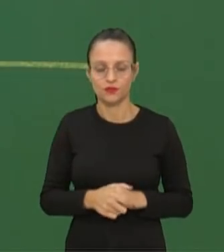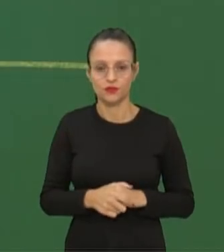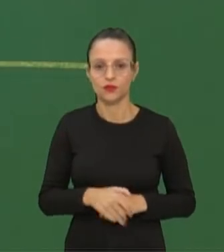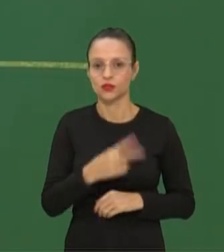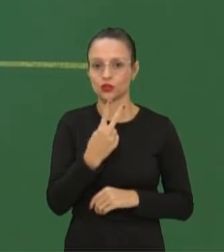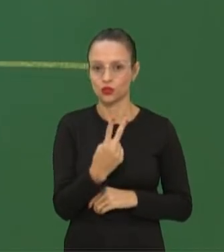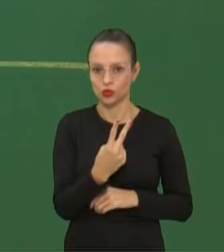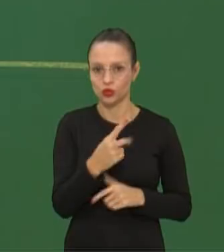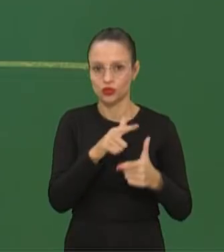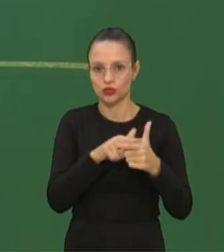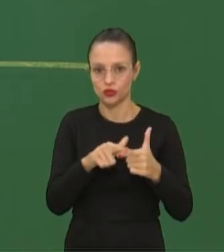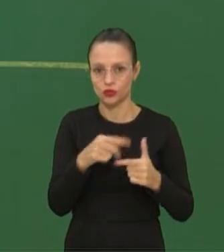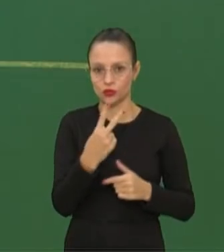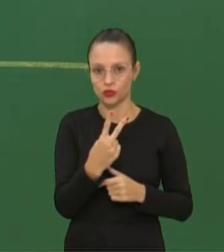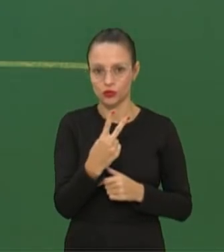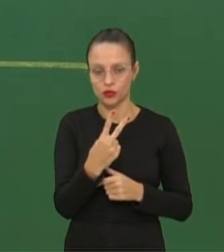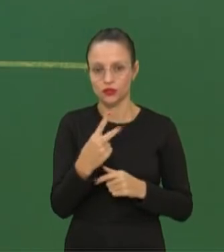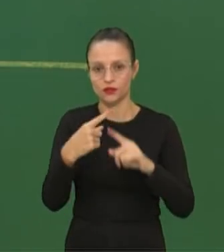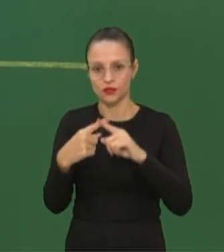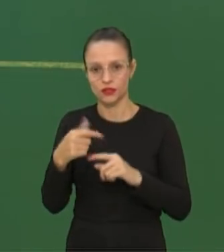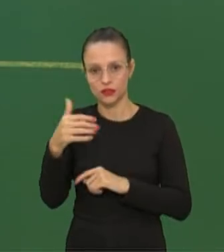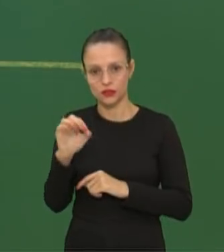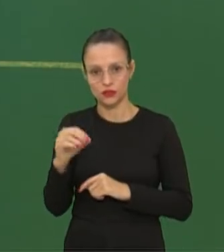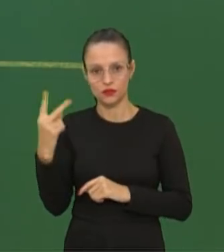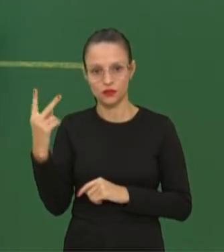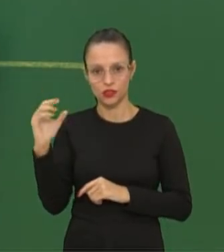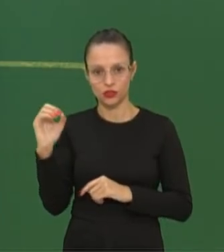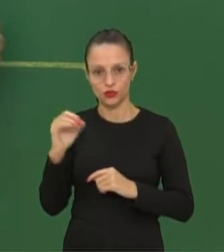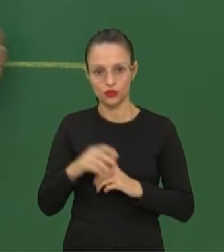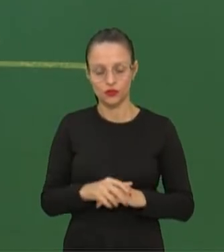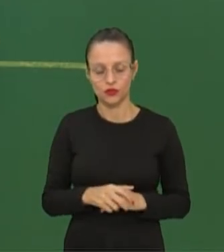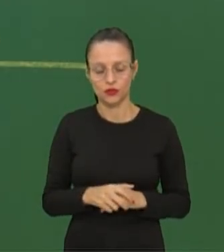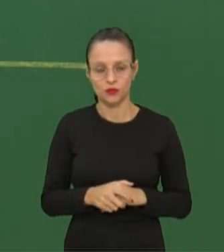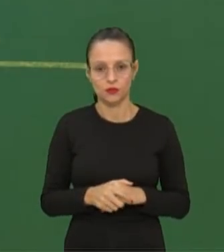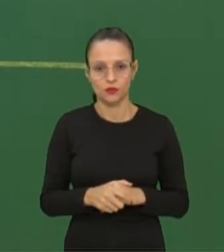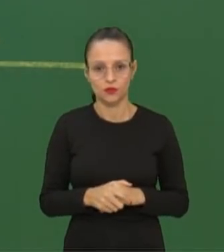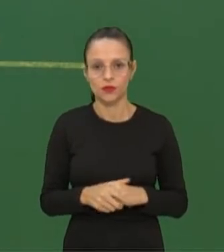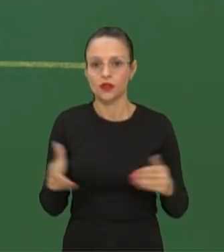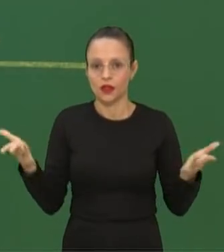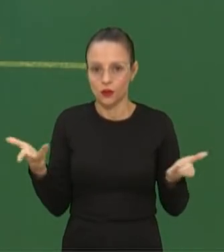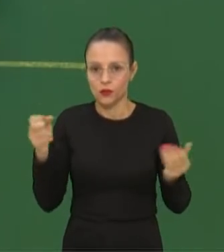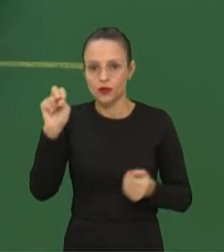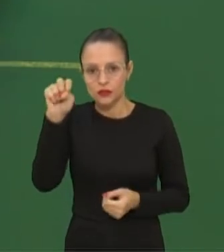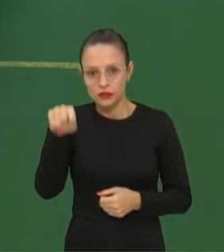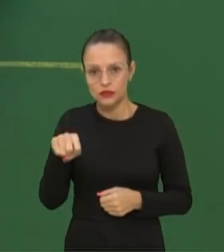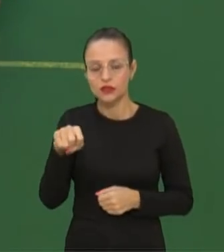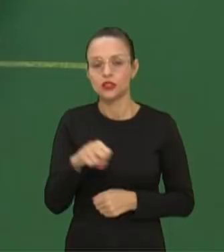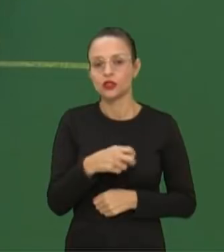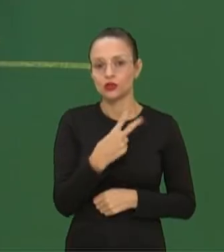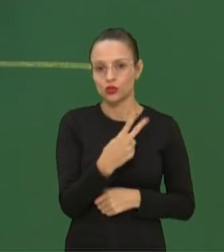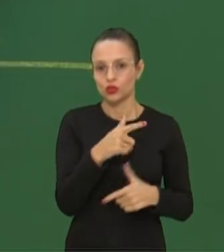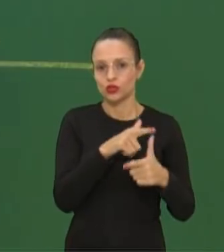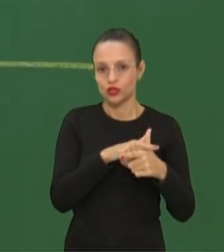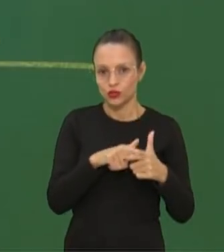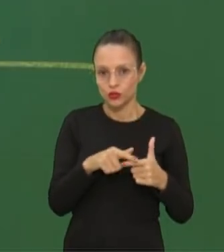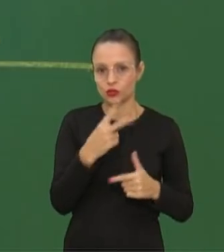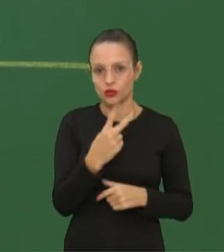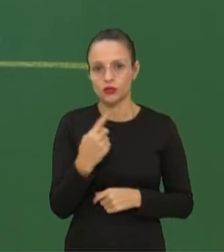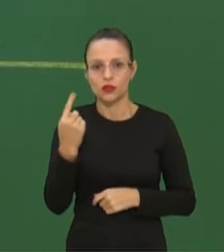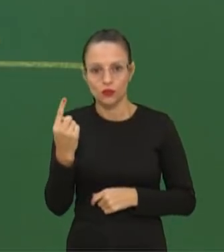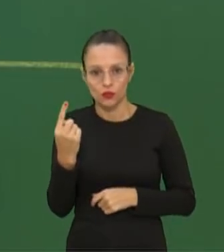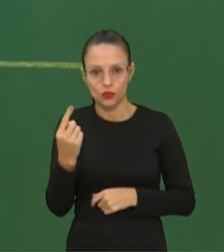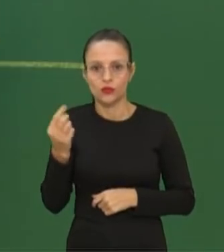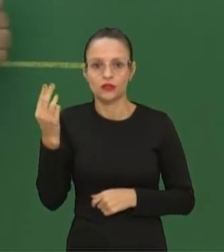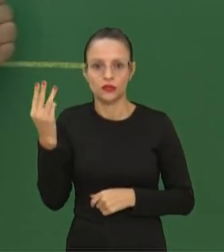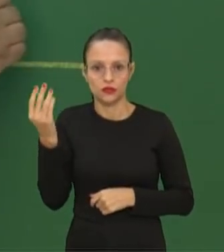2 dividido por 1 é 2. 2 vezes 10, 20. Agora sim, 2 dividido por 1 dá 2. 2 vezes